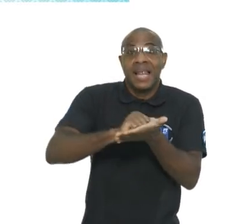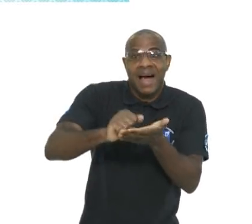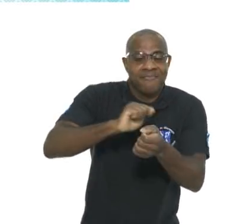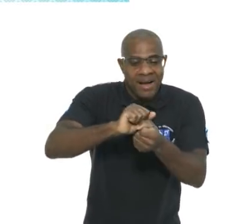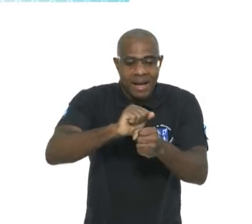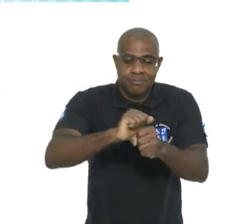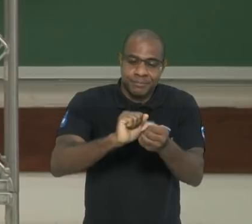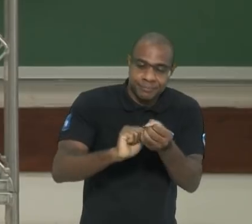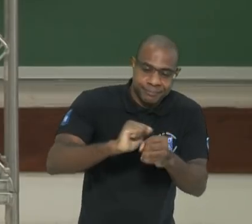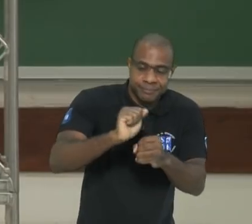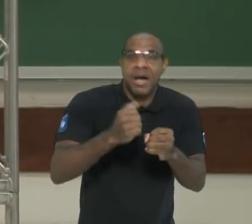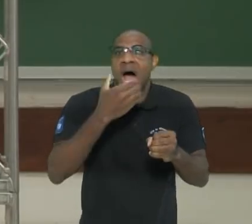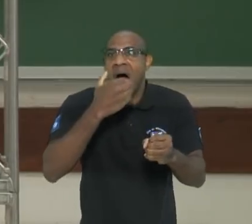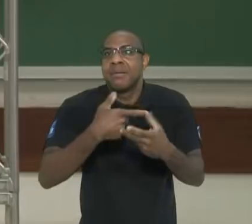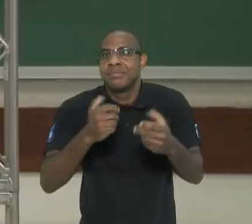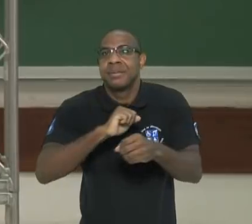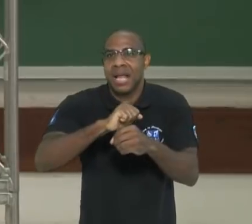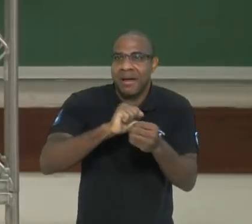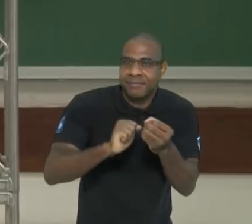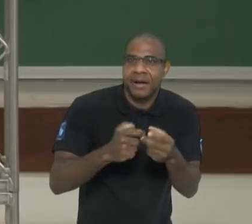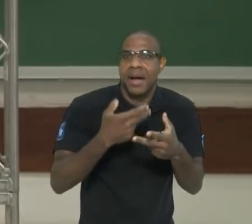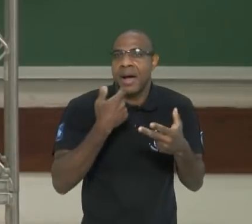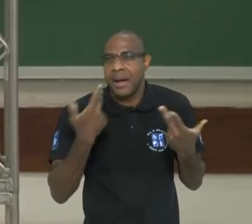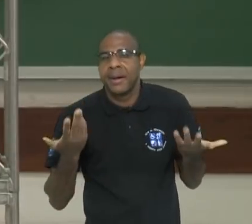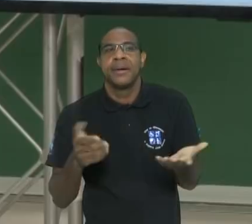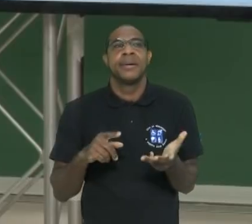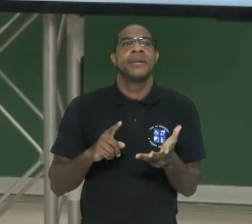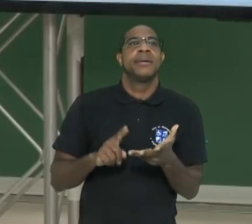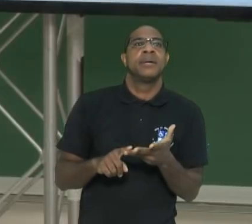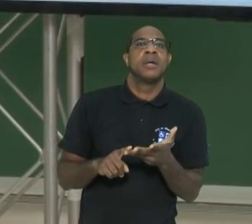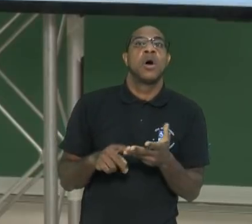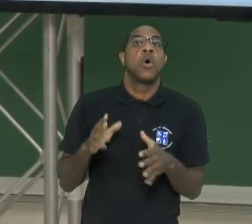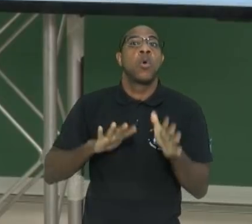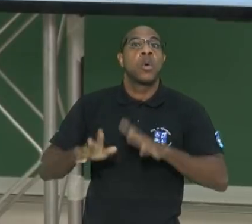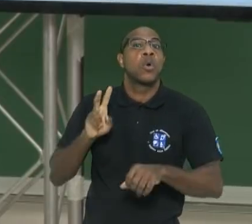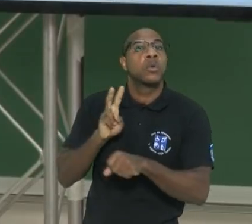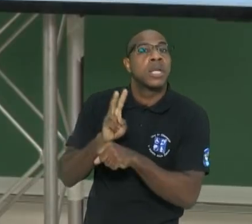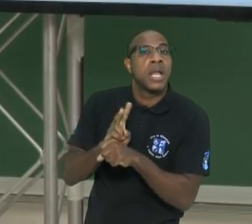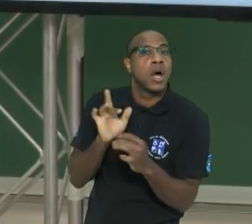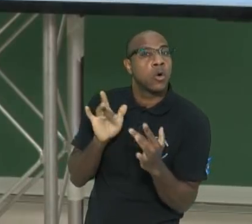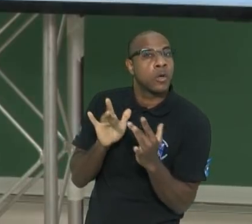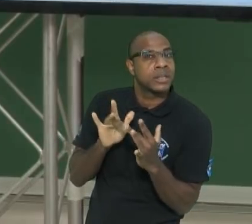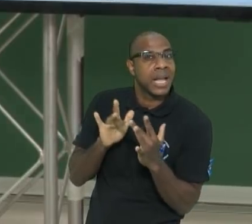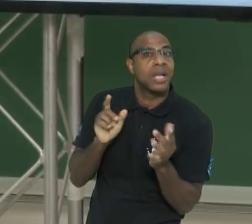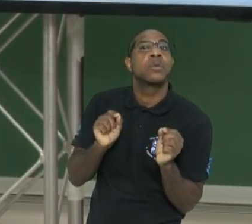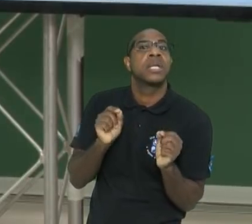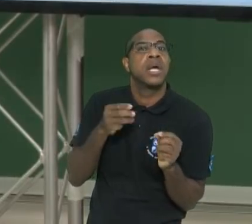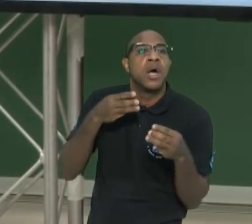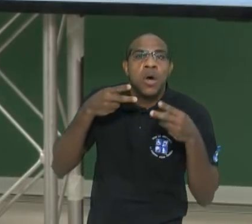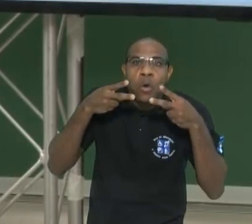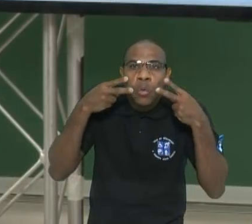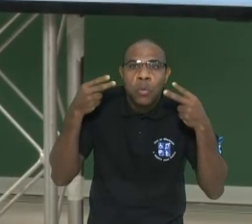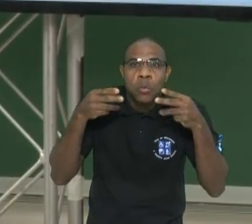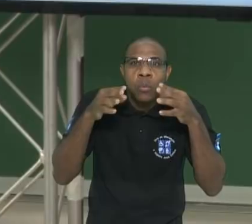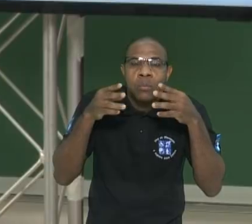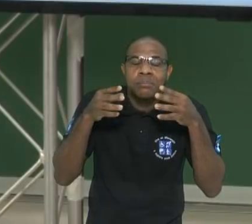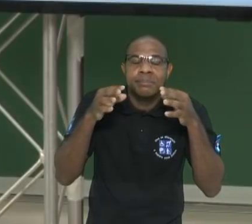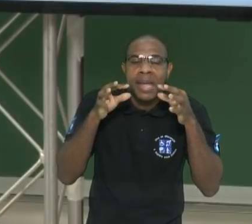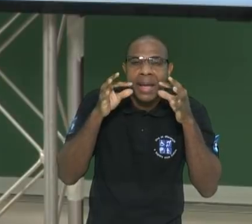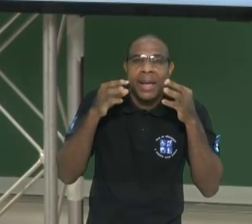crus, né? Tem que lavar muito bem antes, tomar cuidado com o contato com o seu gatinho e assim